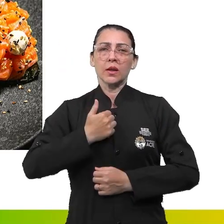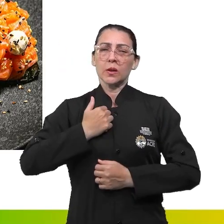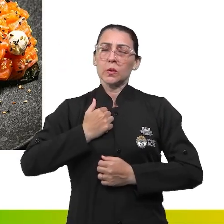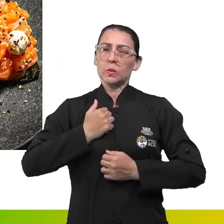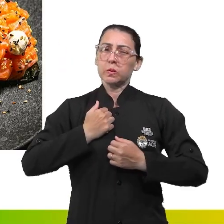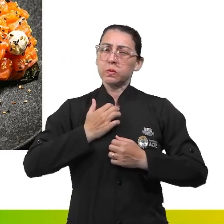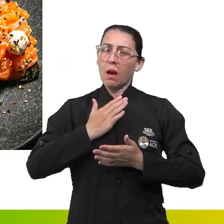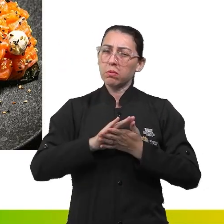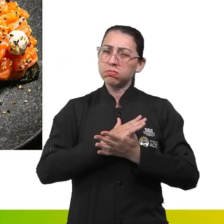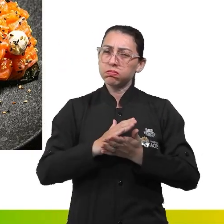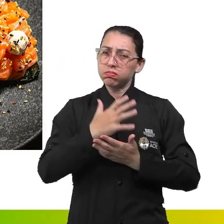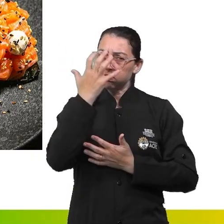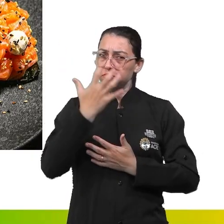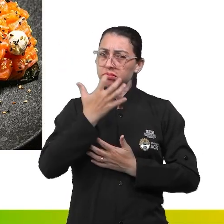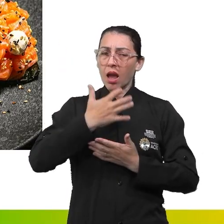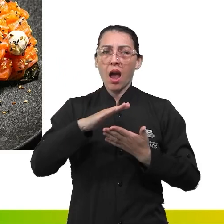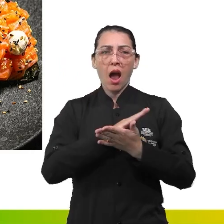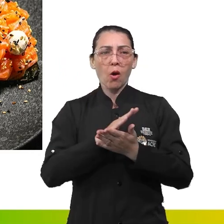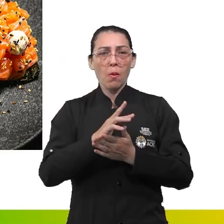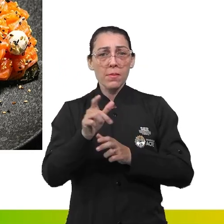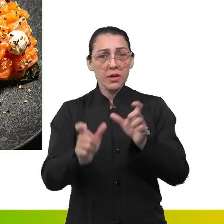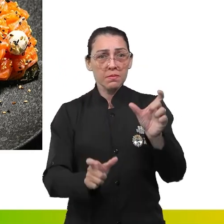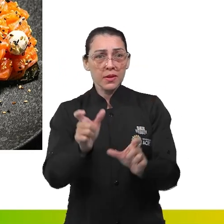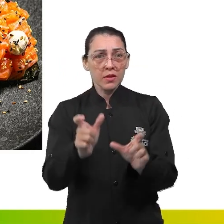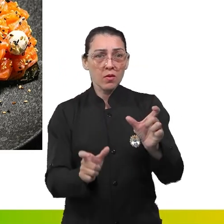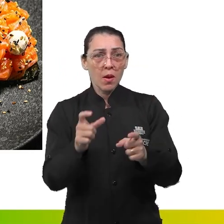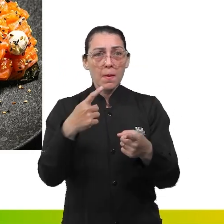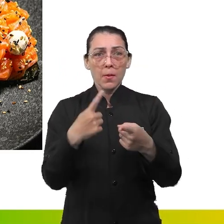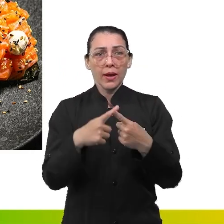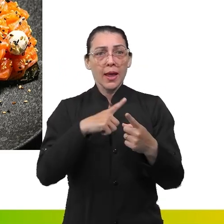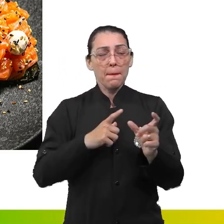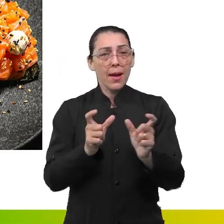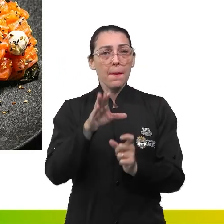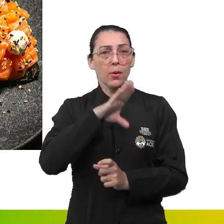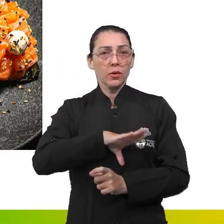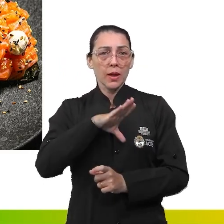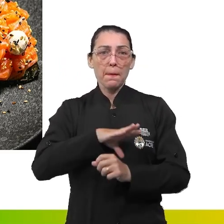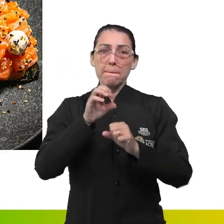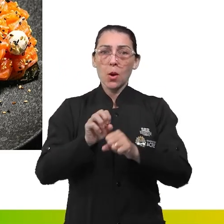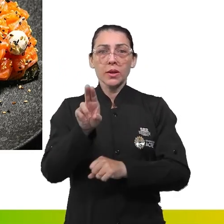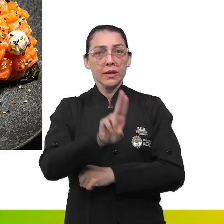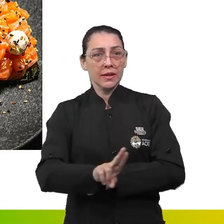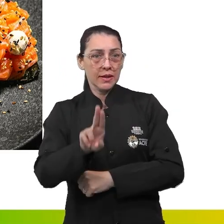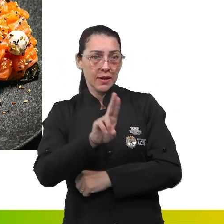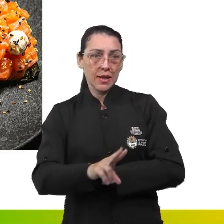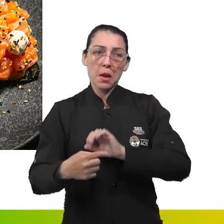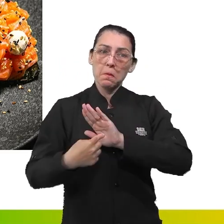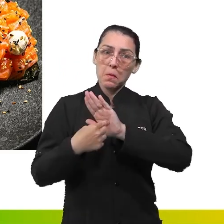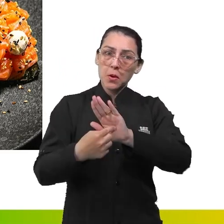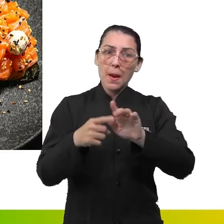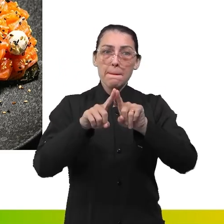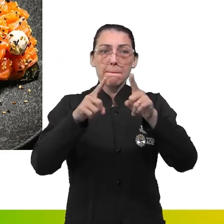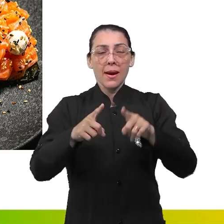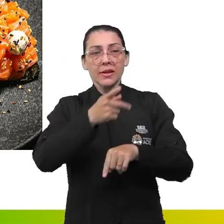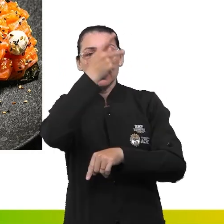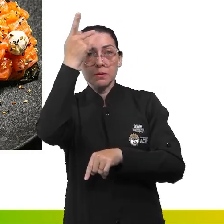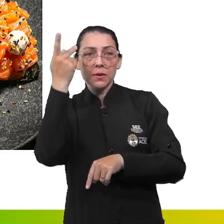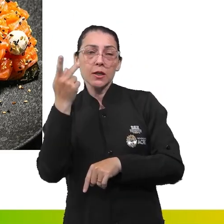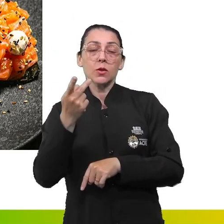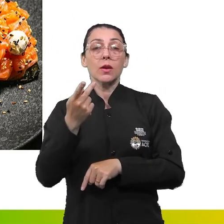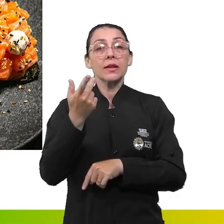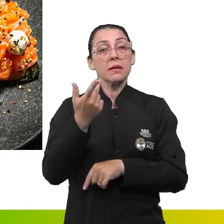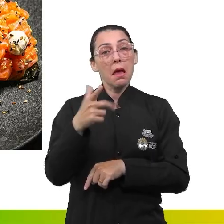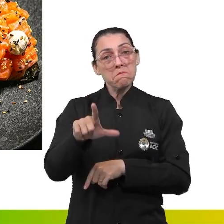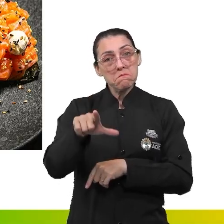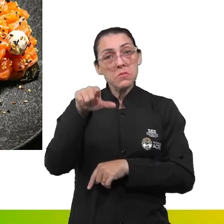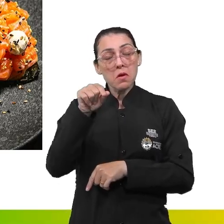uma certa irritação em algumas pessoas, pois existem palavras em português que podem ser utilizadas para